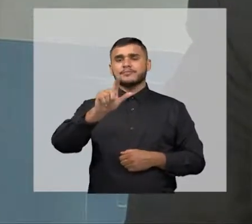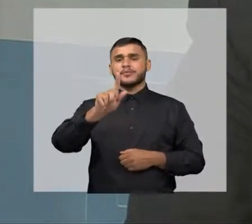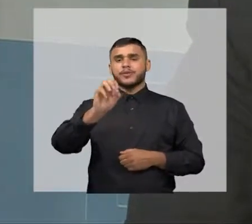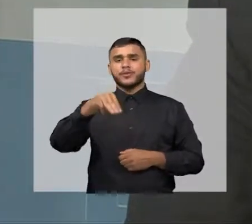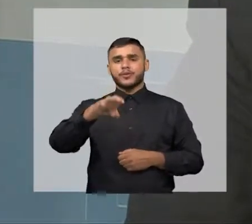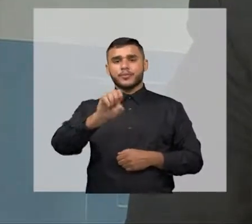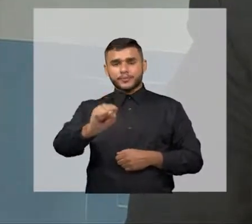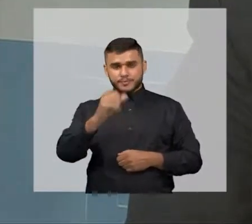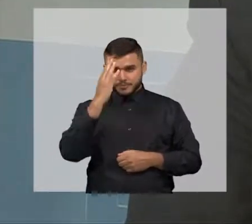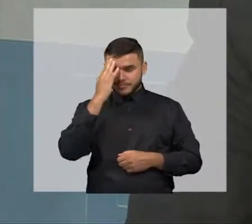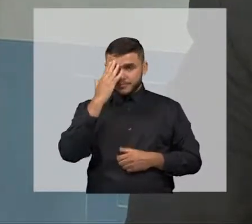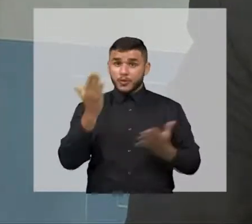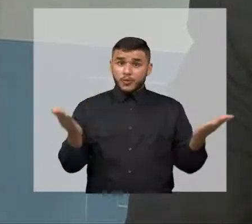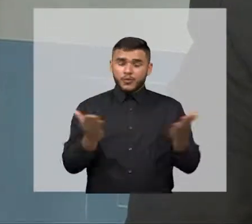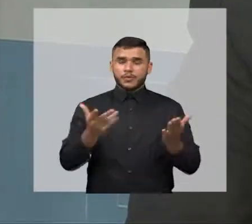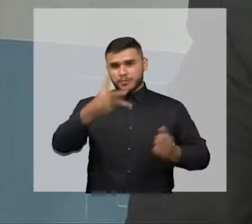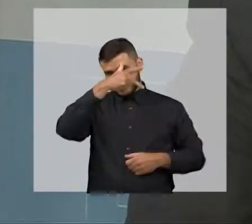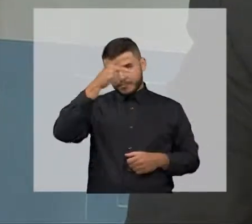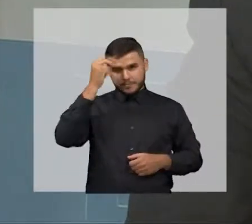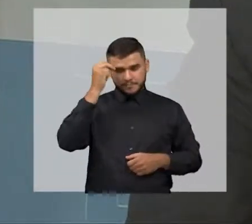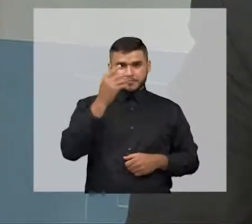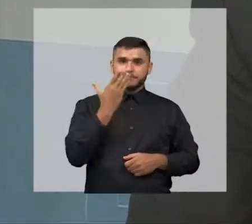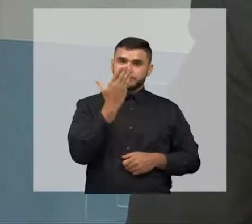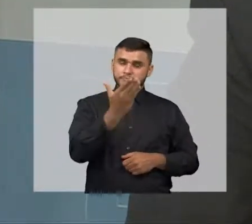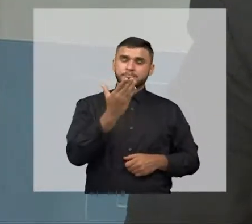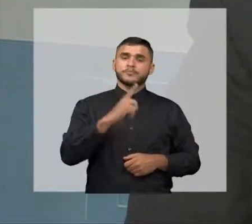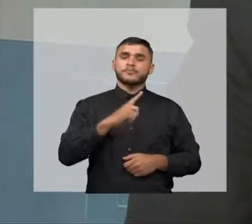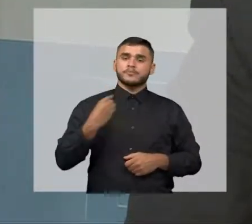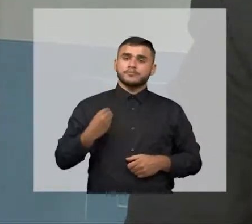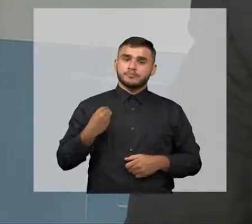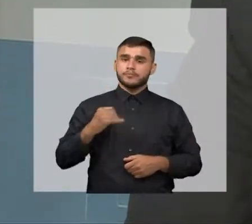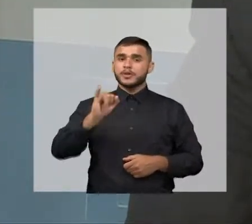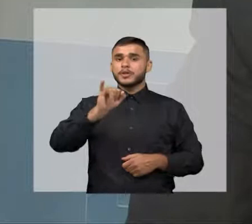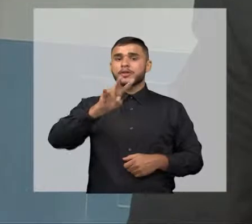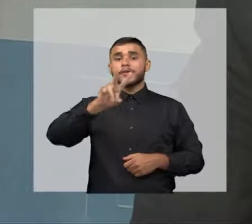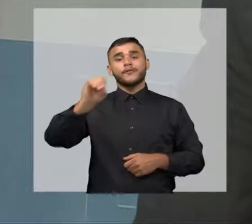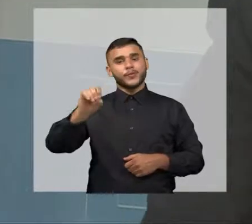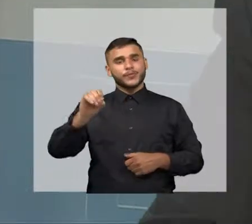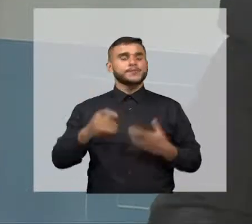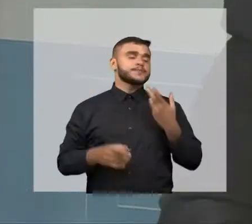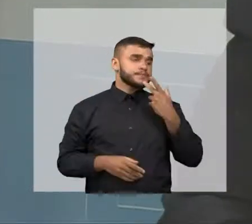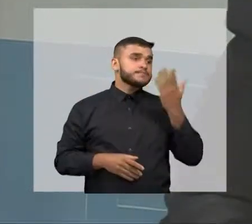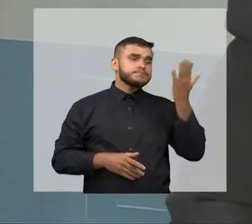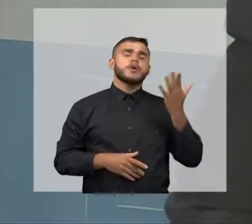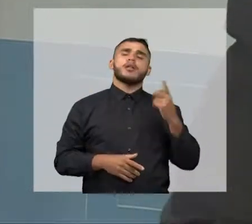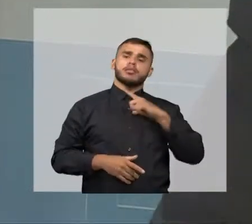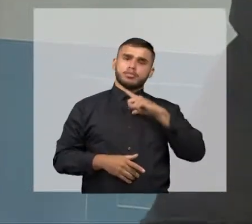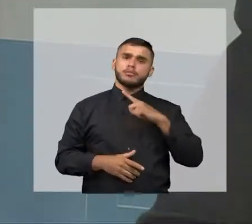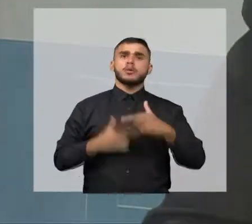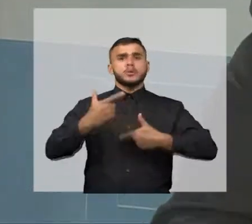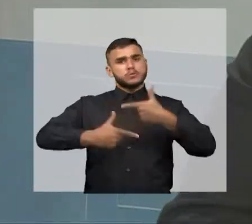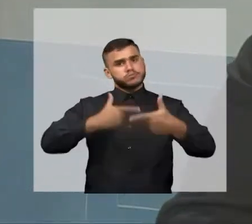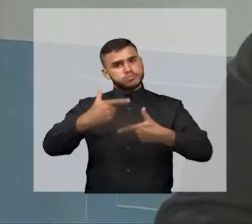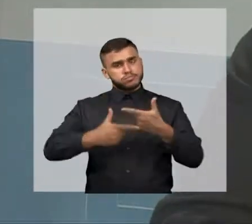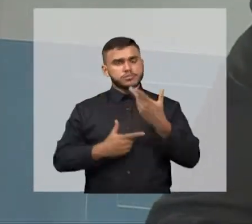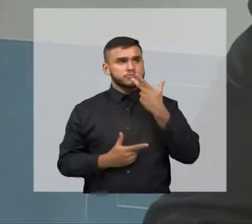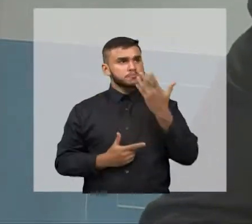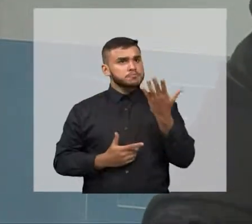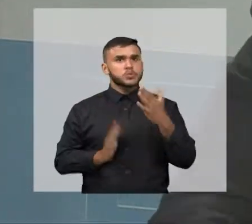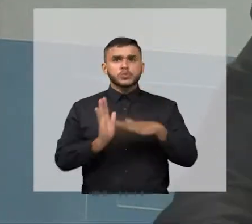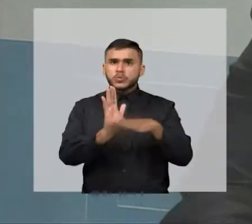Lia. Hoje o prefeito atual é meu amigo Ivo Gomes, que vem fazendo trabalho